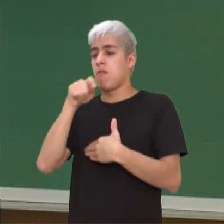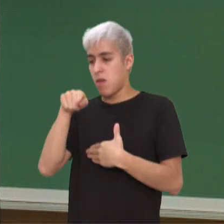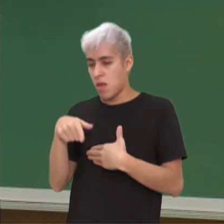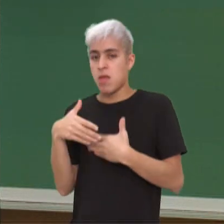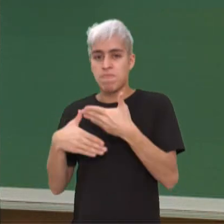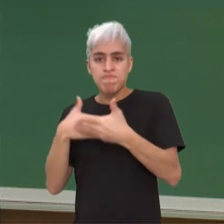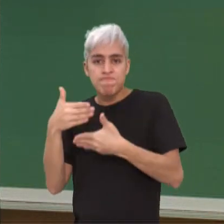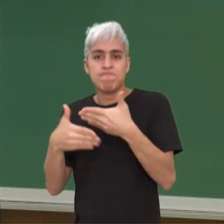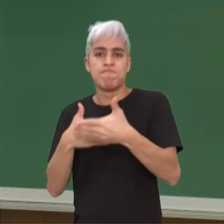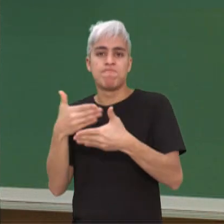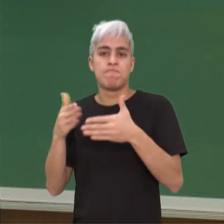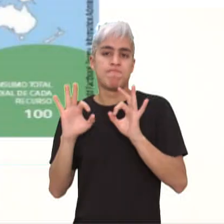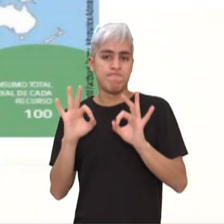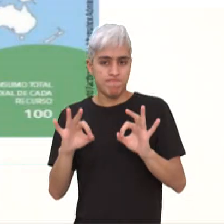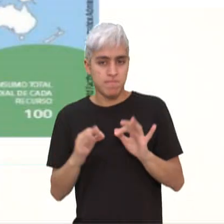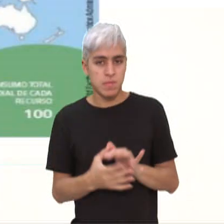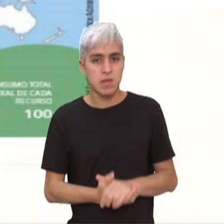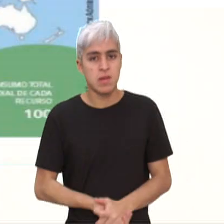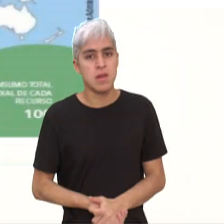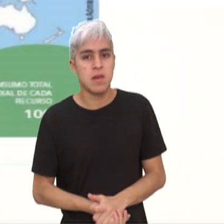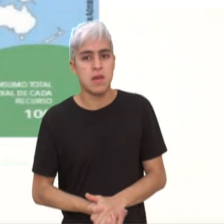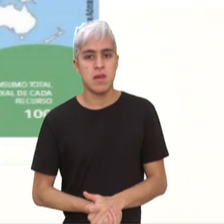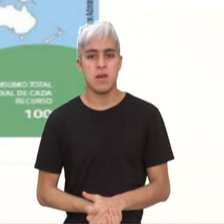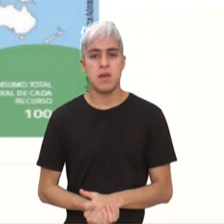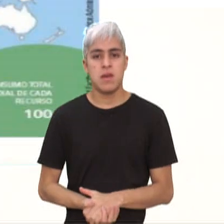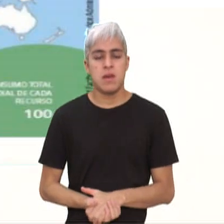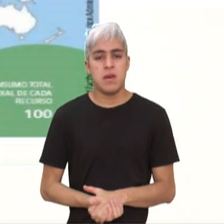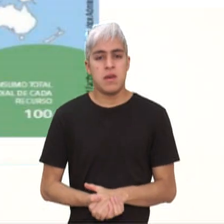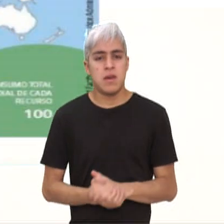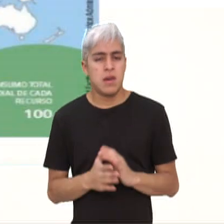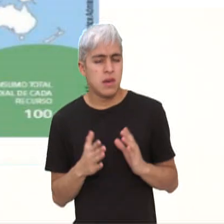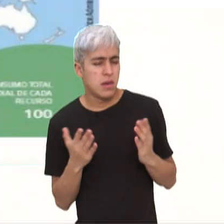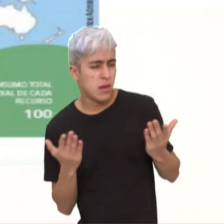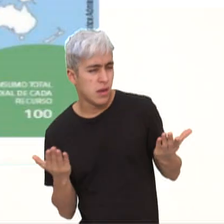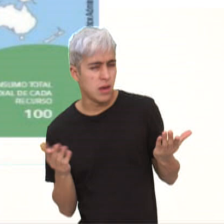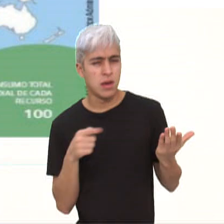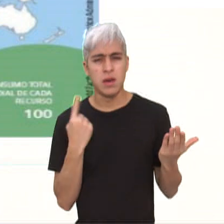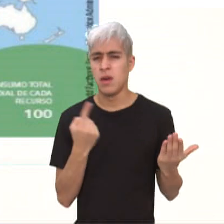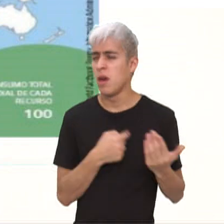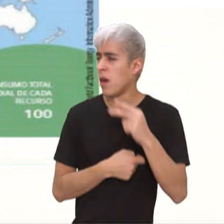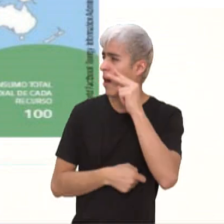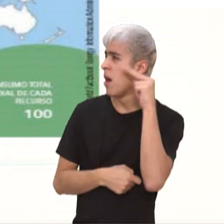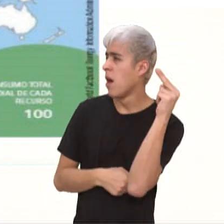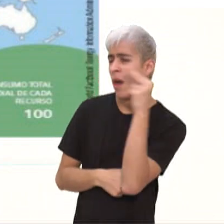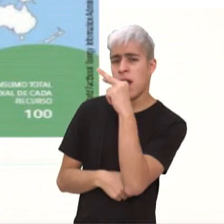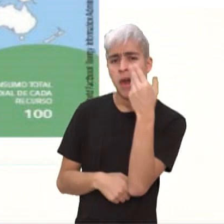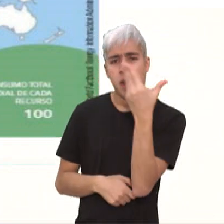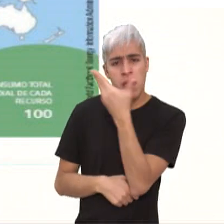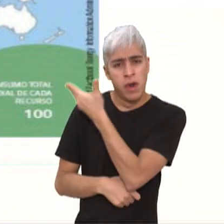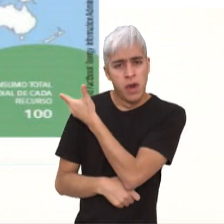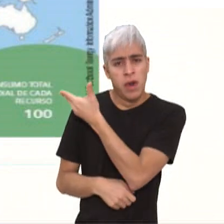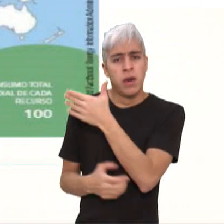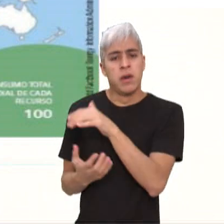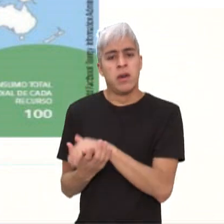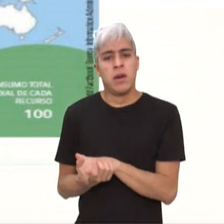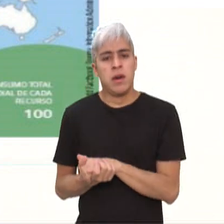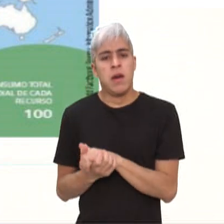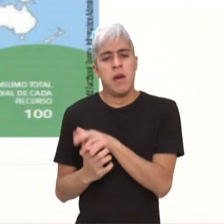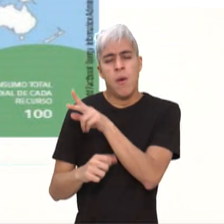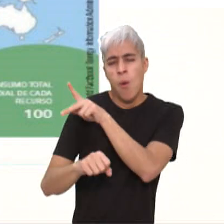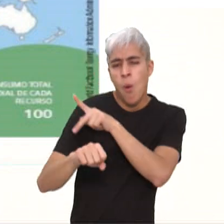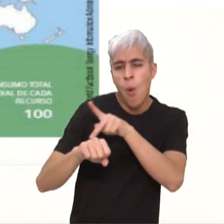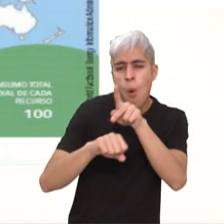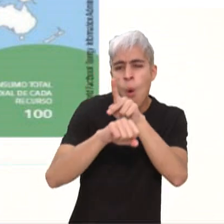nação emergente, ok? Então, a gente vai observando aqui, na verdade, os